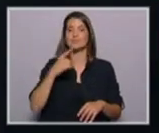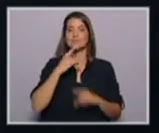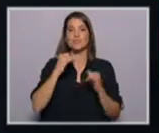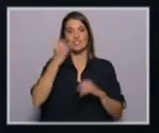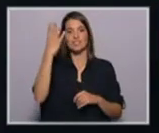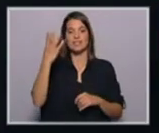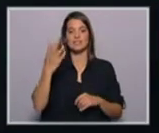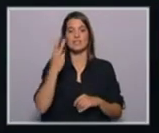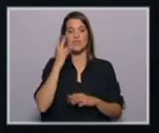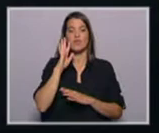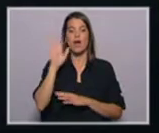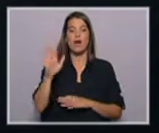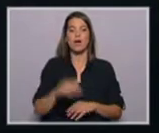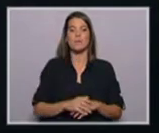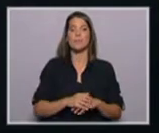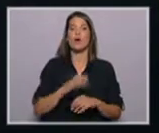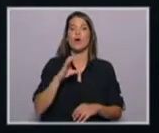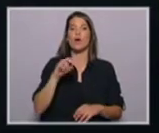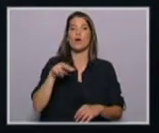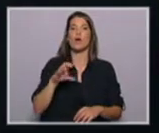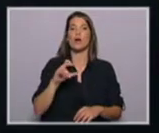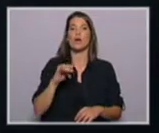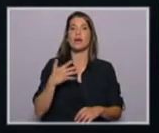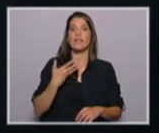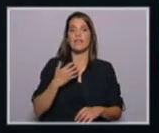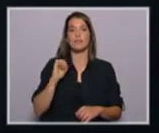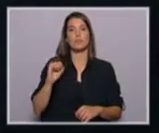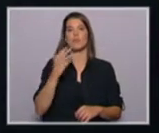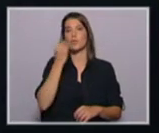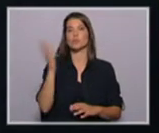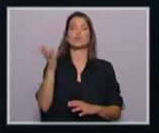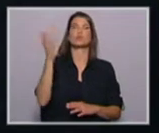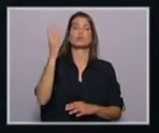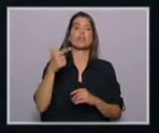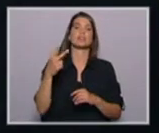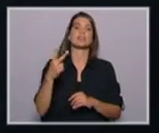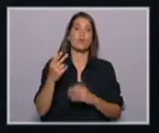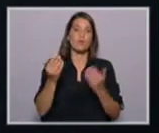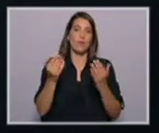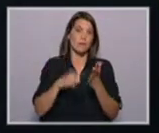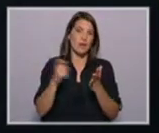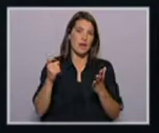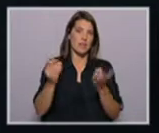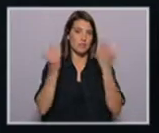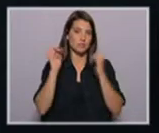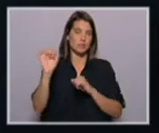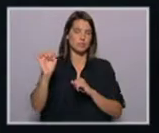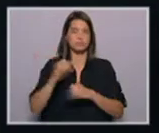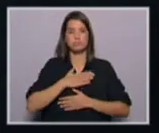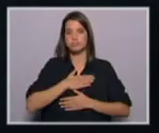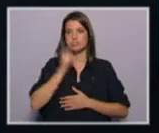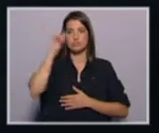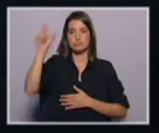felizmente, Walter Cronkite, que é um deus da televisão americana, da informação. E ele, que